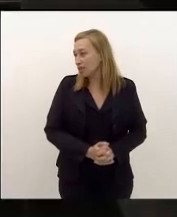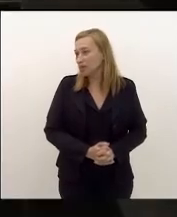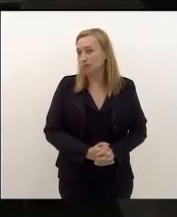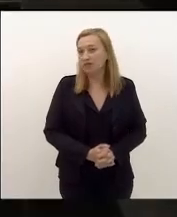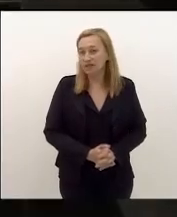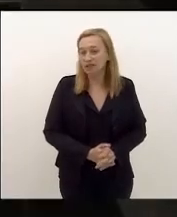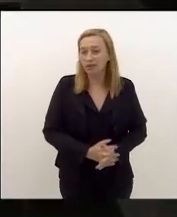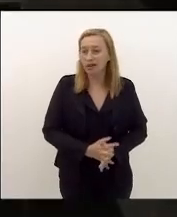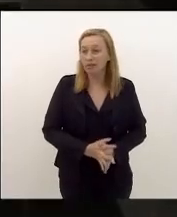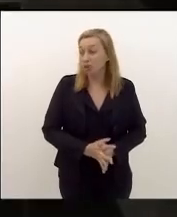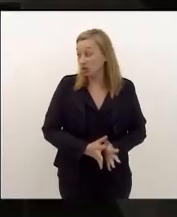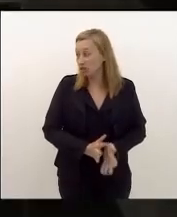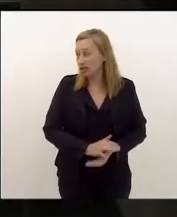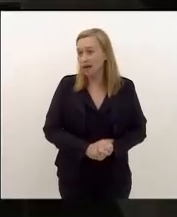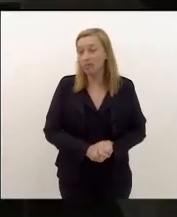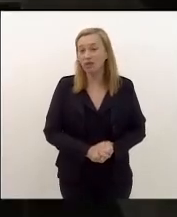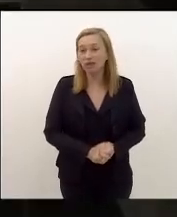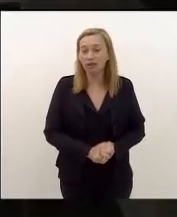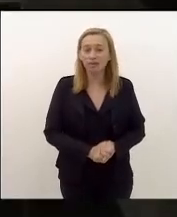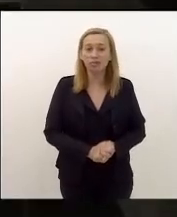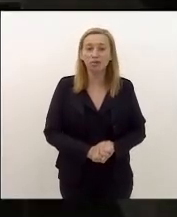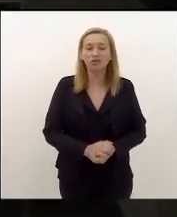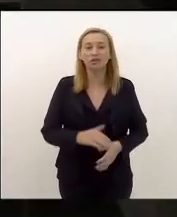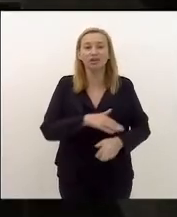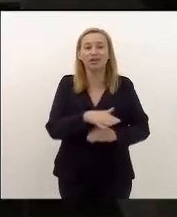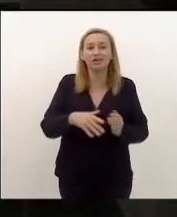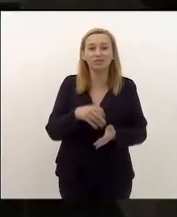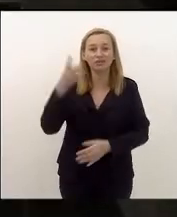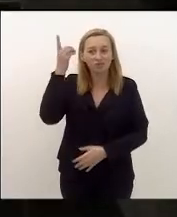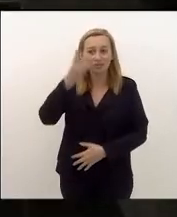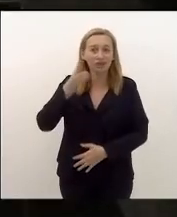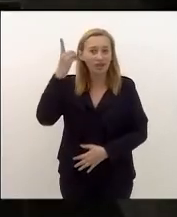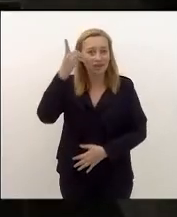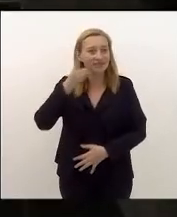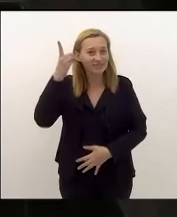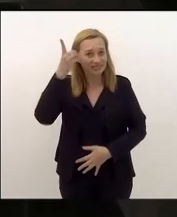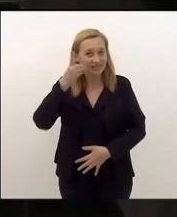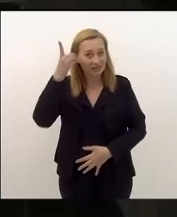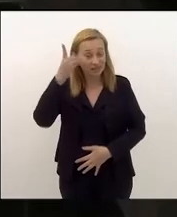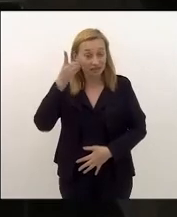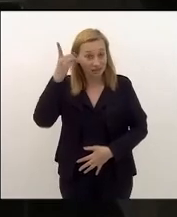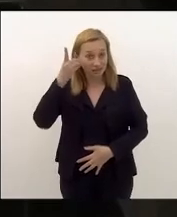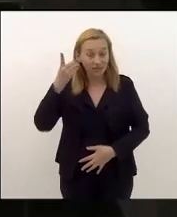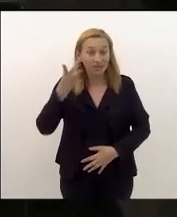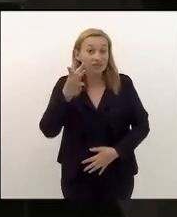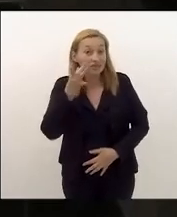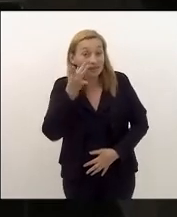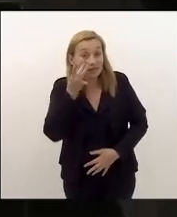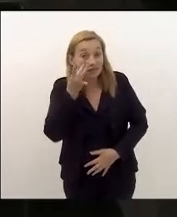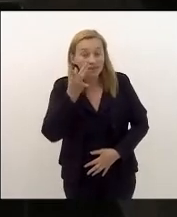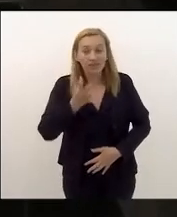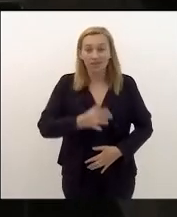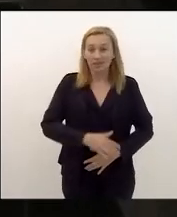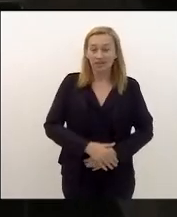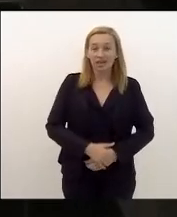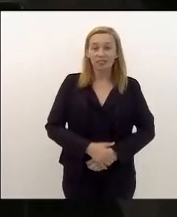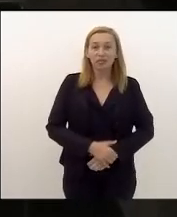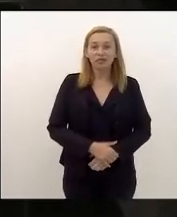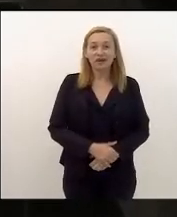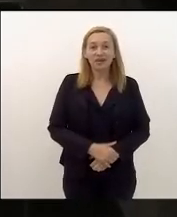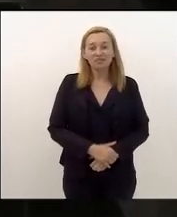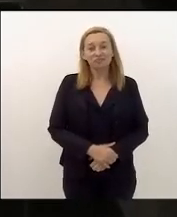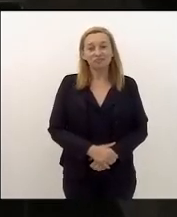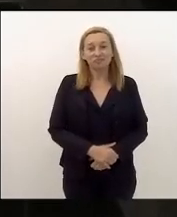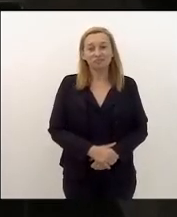senhoras e senhores deputados que nos assistem presencialmente ou